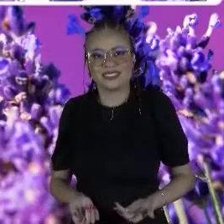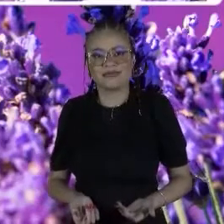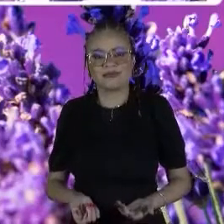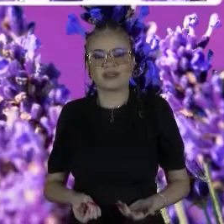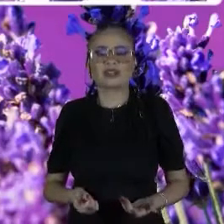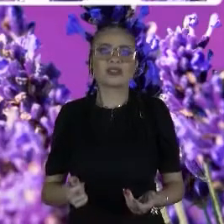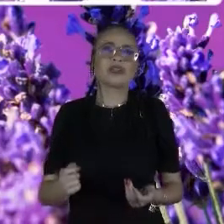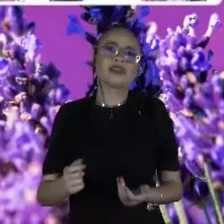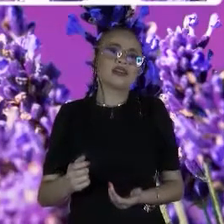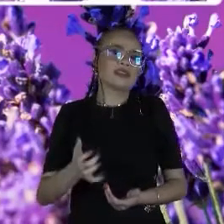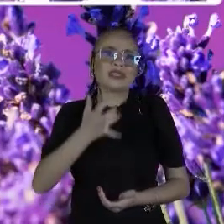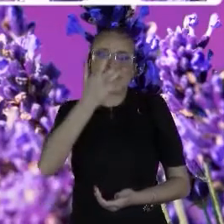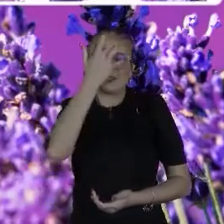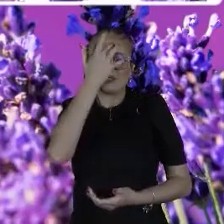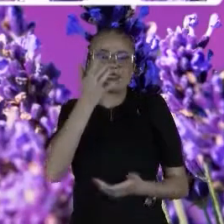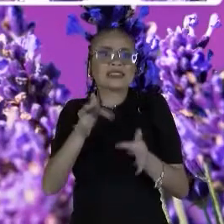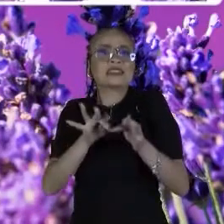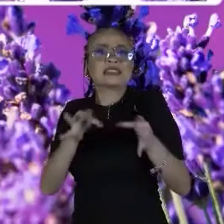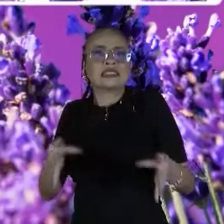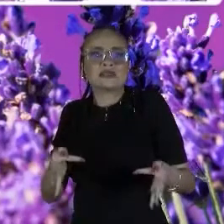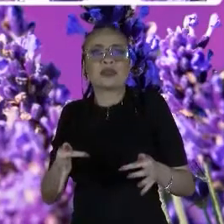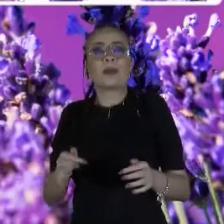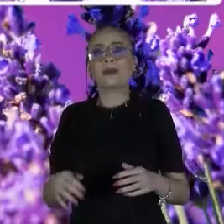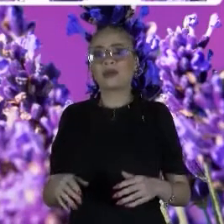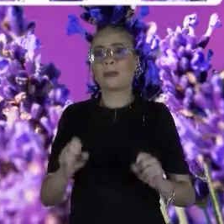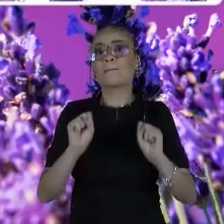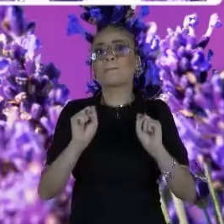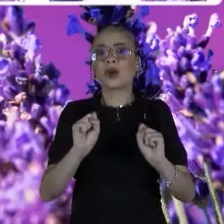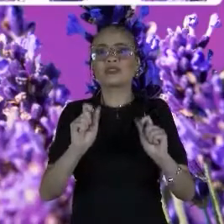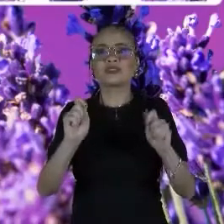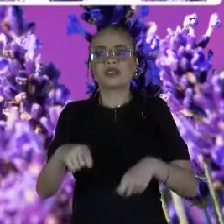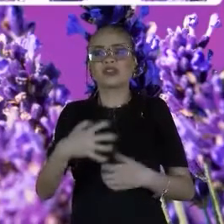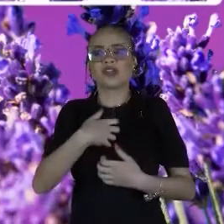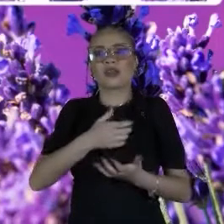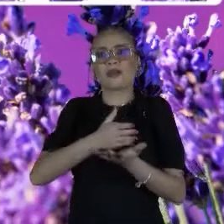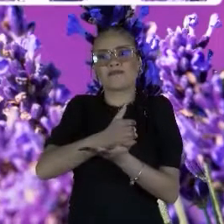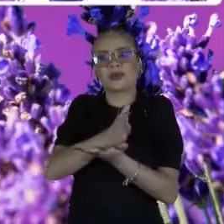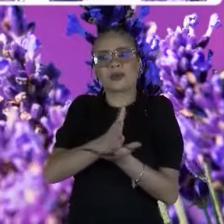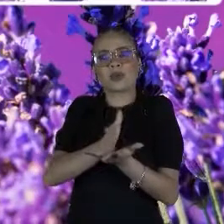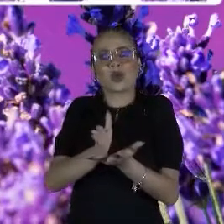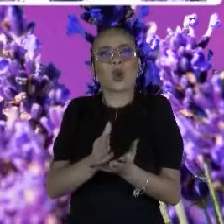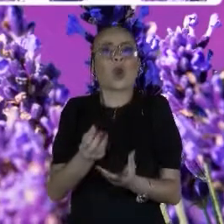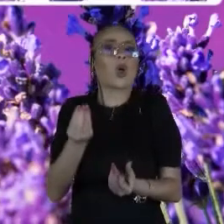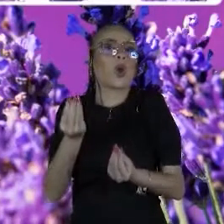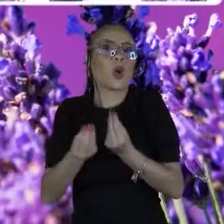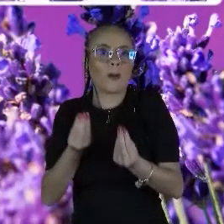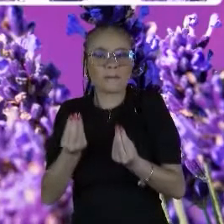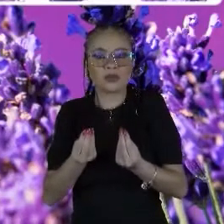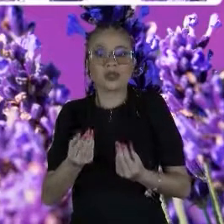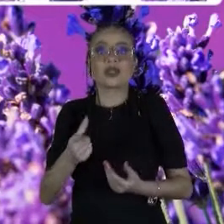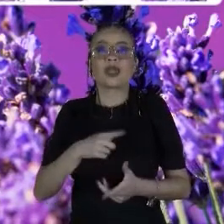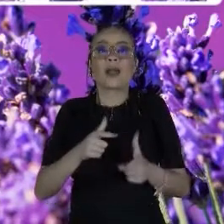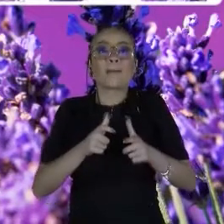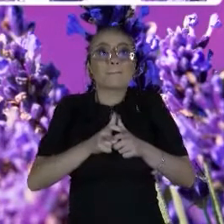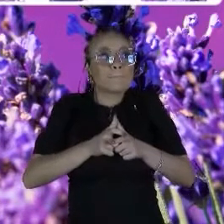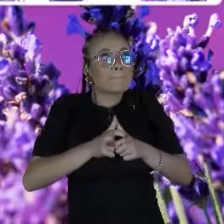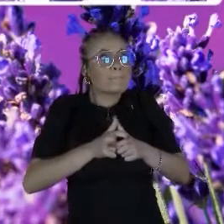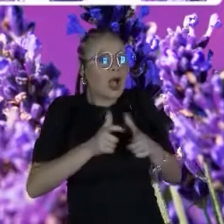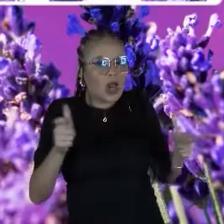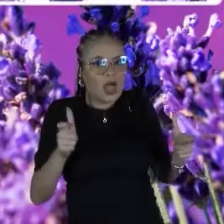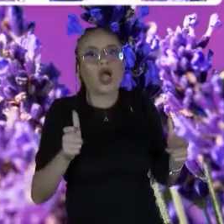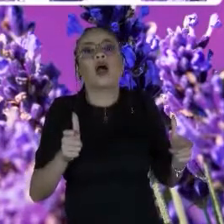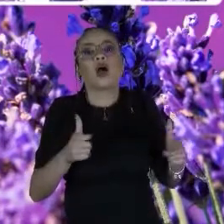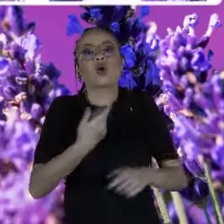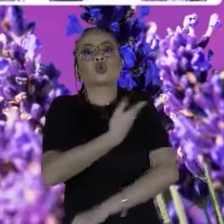comecei o pau e de forma muito simples a gente pode usar primeira forma gente que a gente é mais comum Talvez